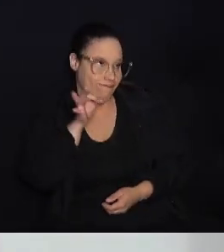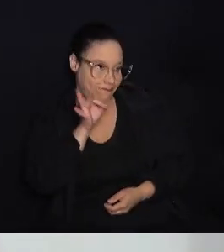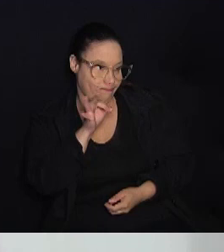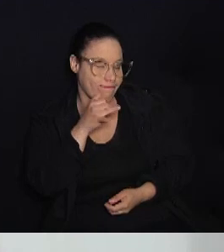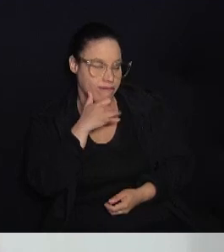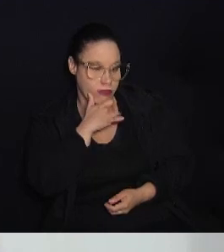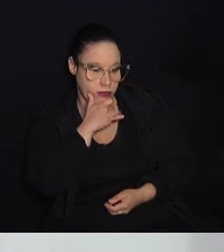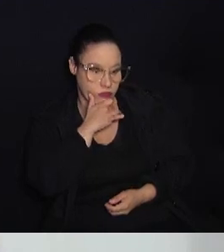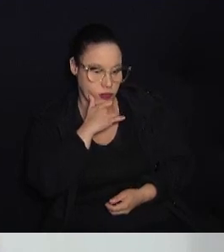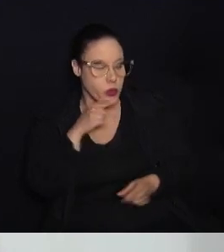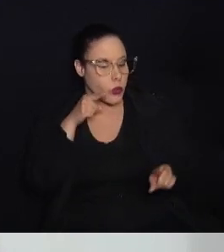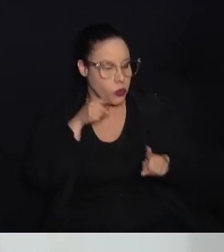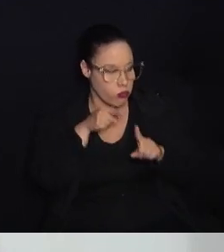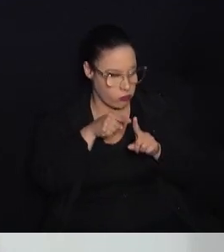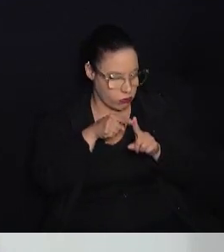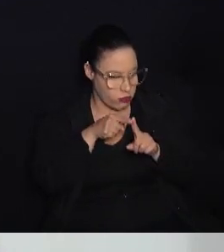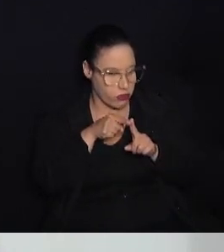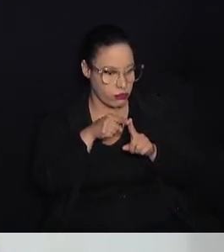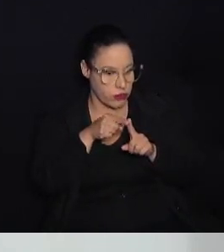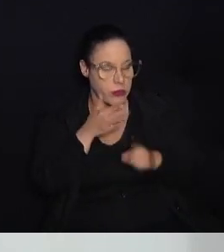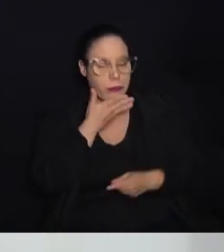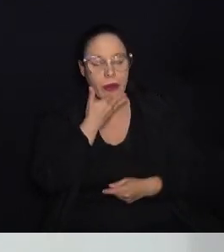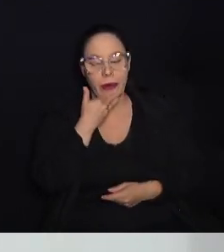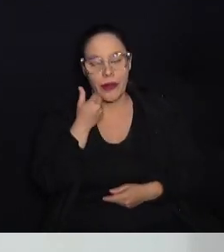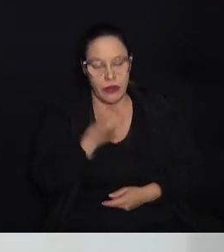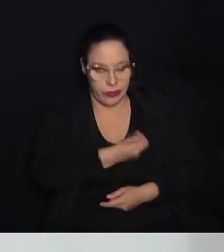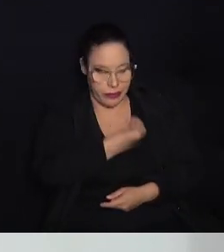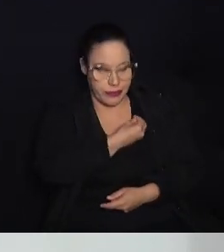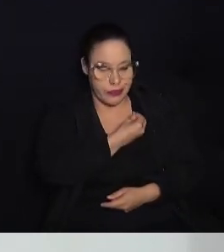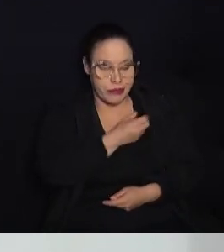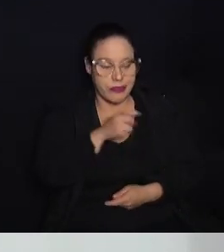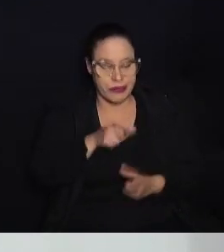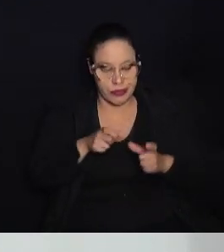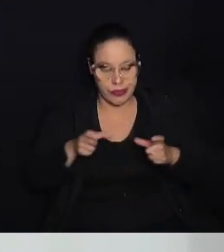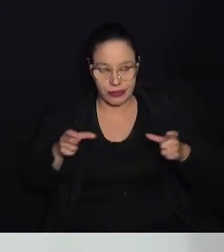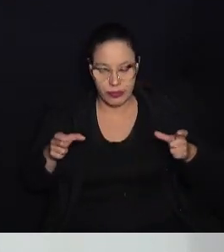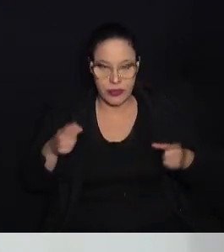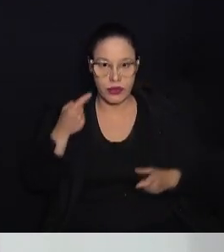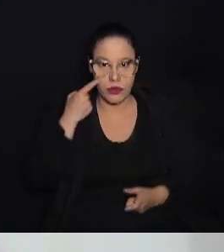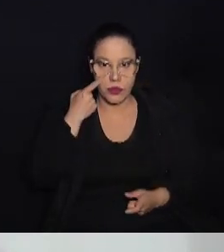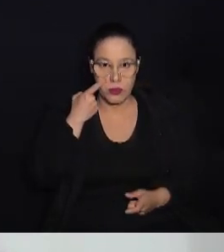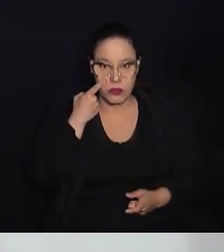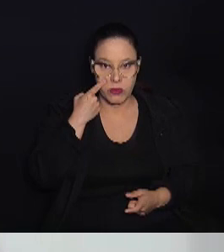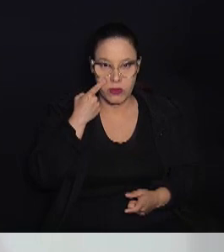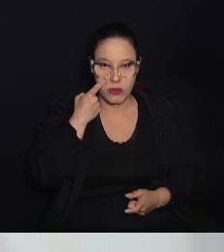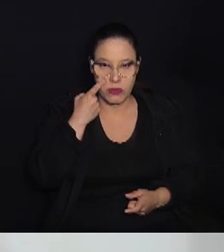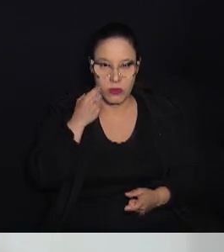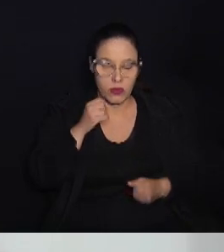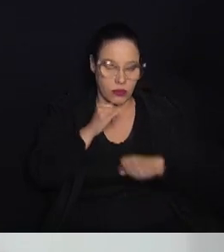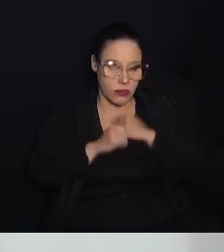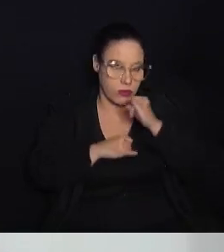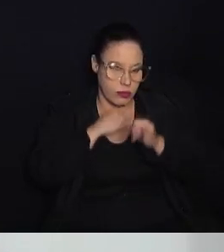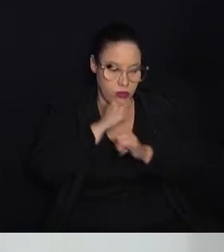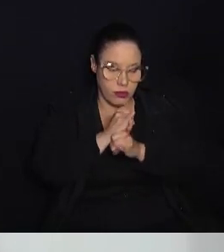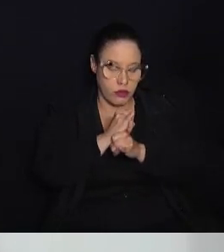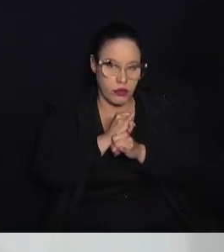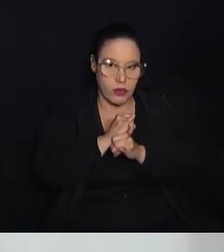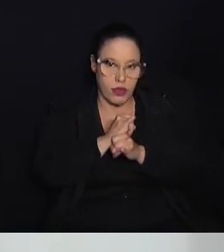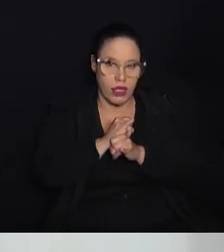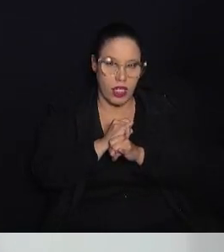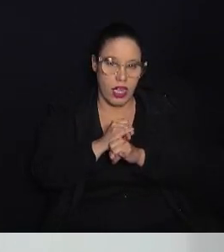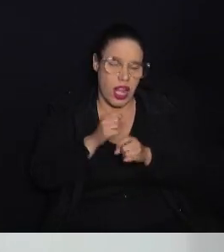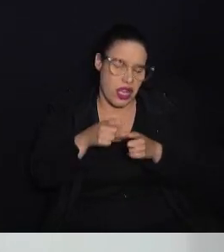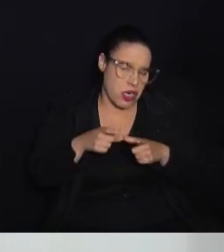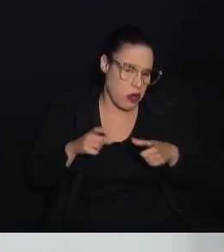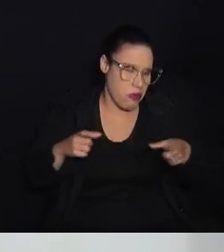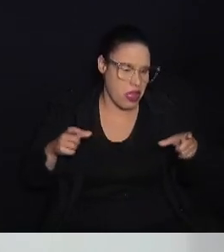Claro, o grande objetivo é que realmente melhore a vida das pessoas. A gente vê algumas vezes na internet as pessoas falando,